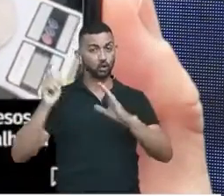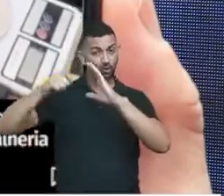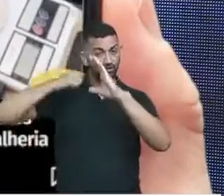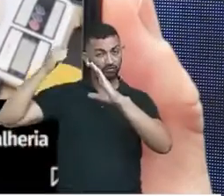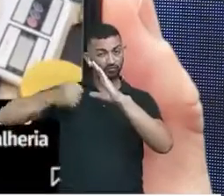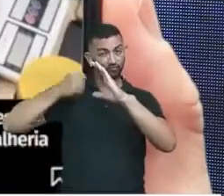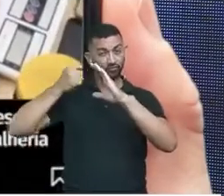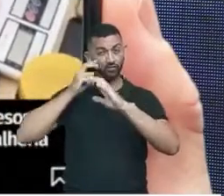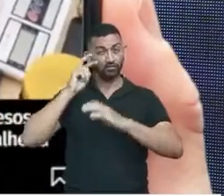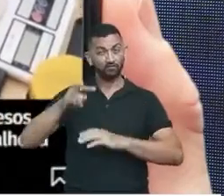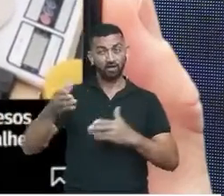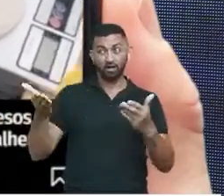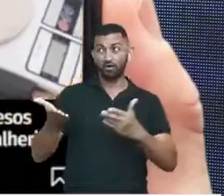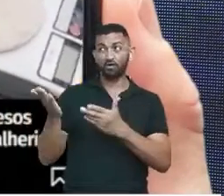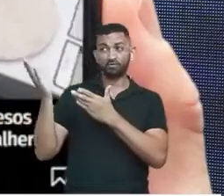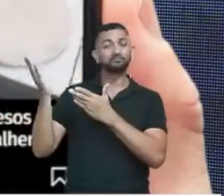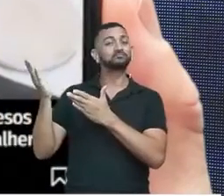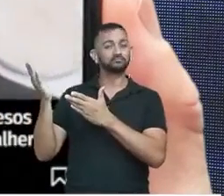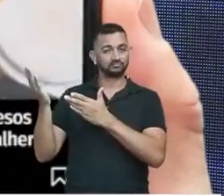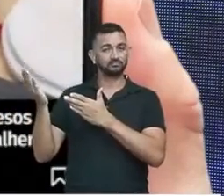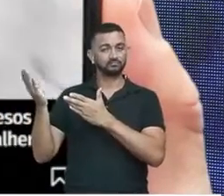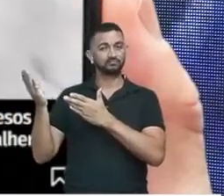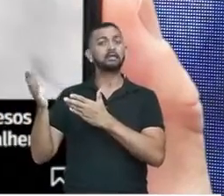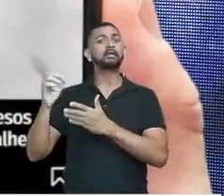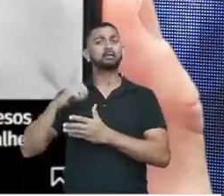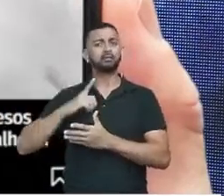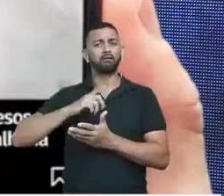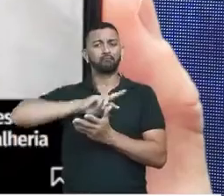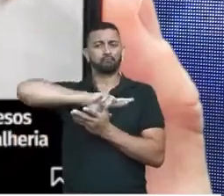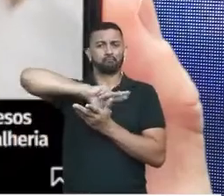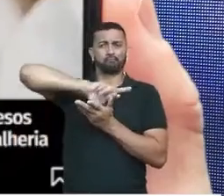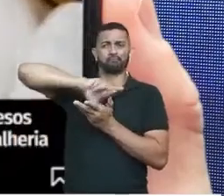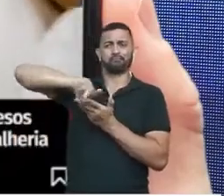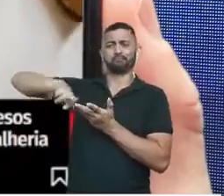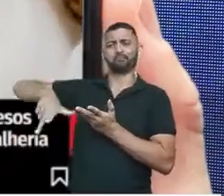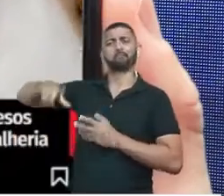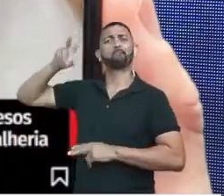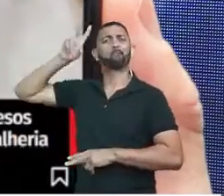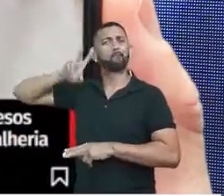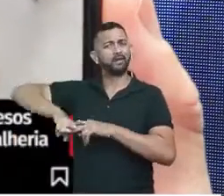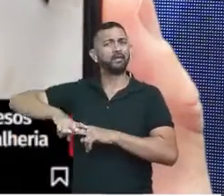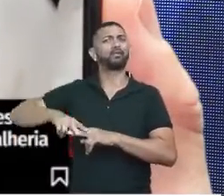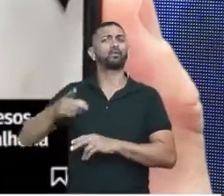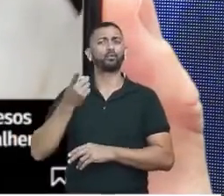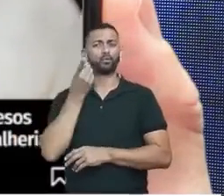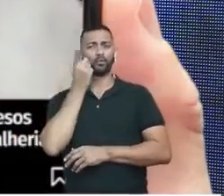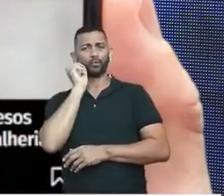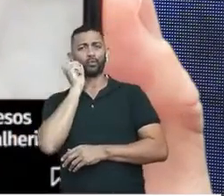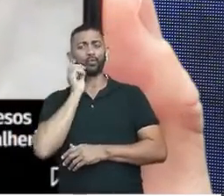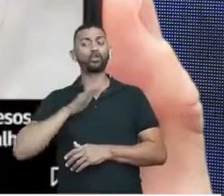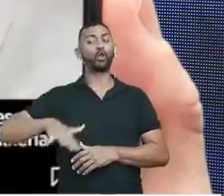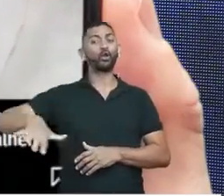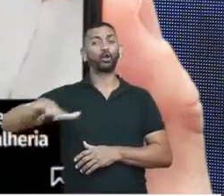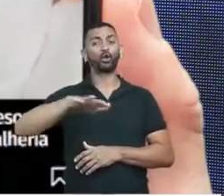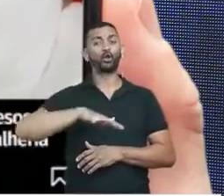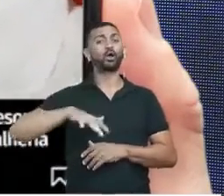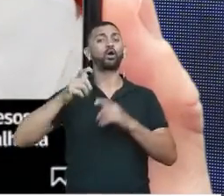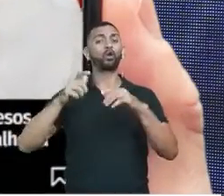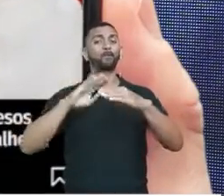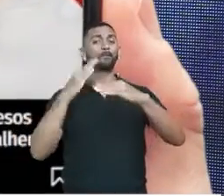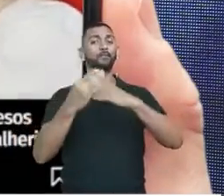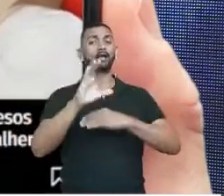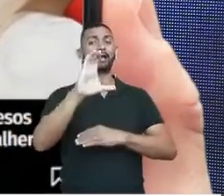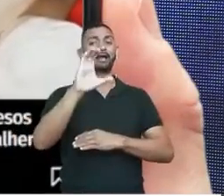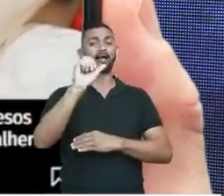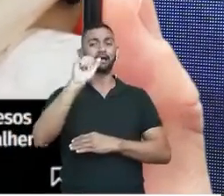assunto nesse vídeo que você tá vendo na tela foi bem grande parte dos produtos apreendidos principalmente no local